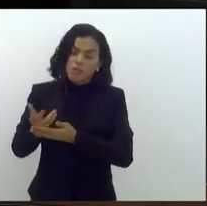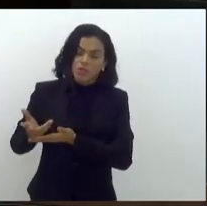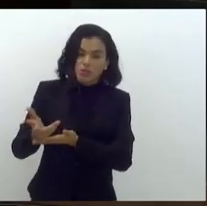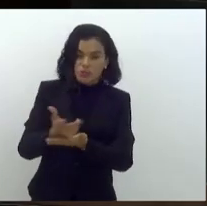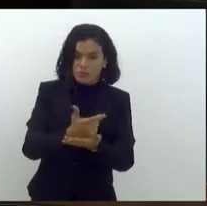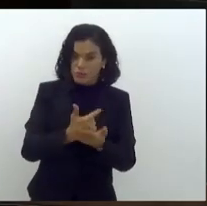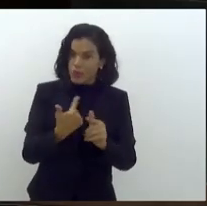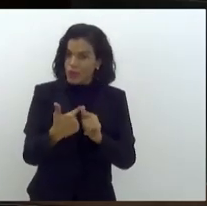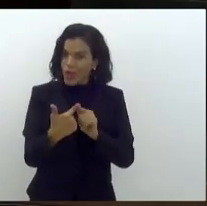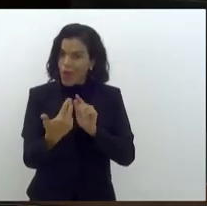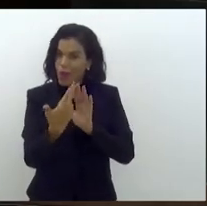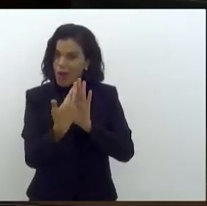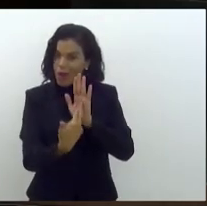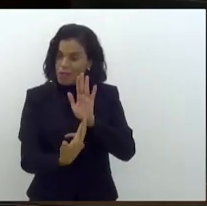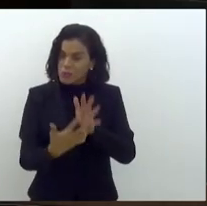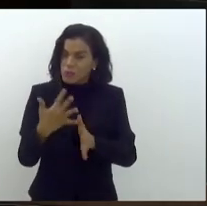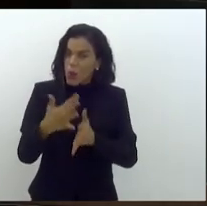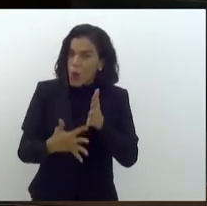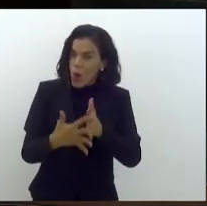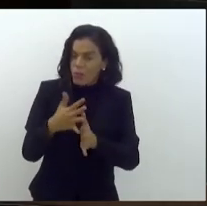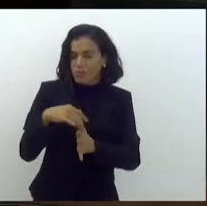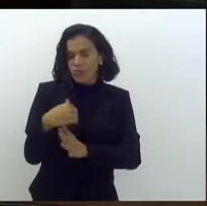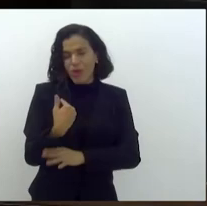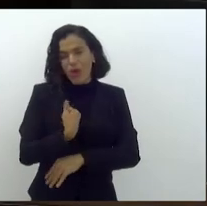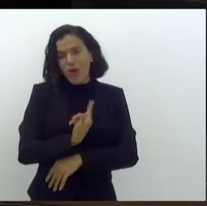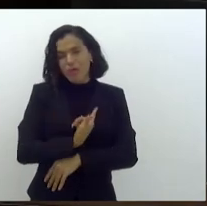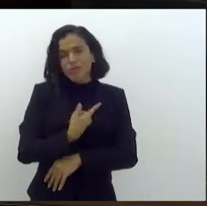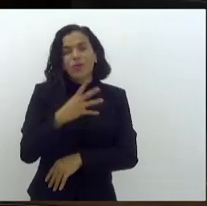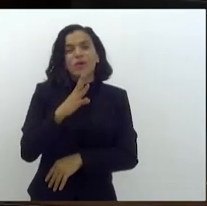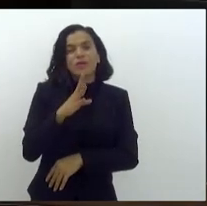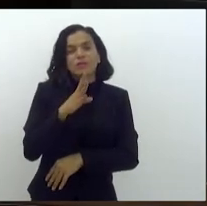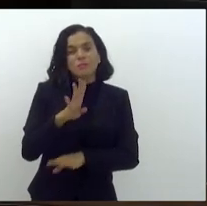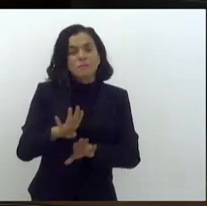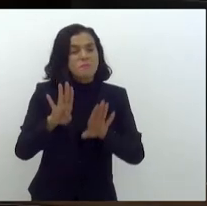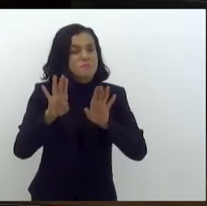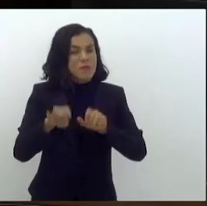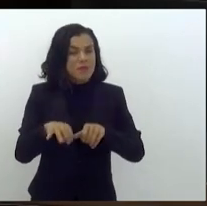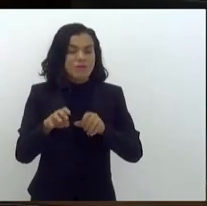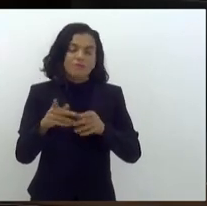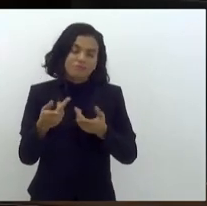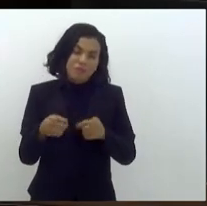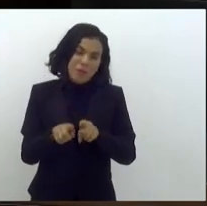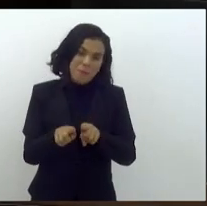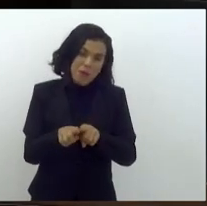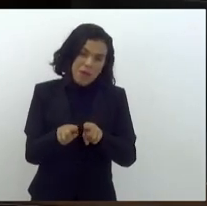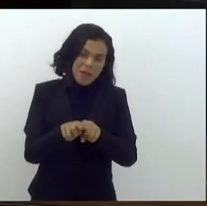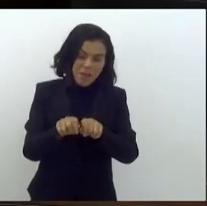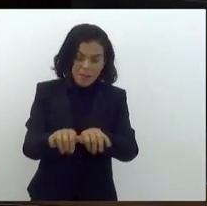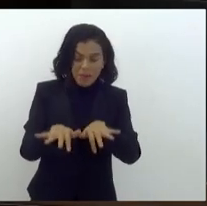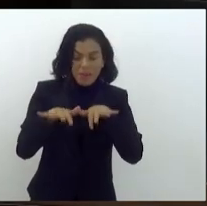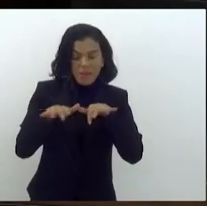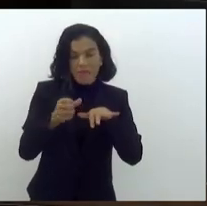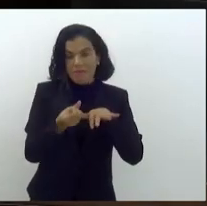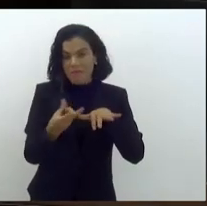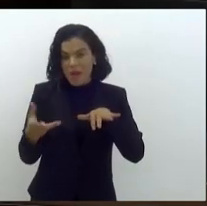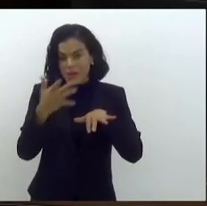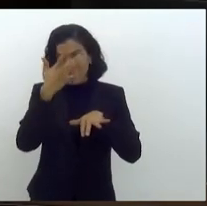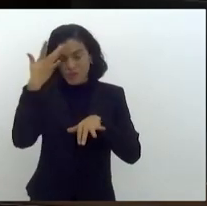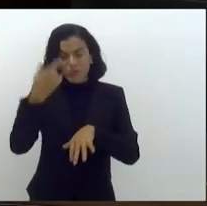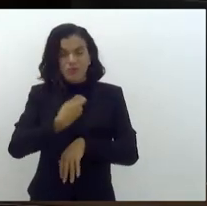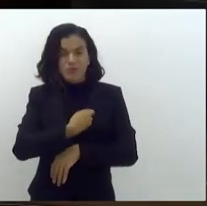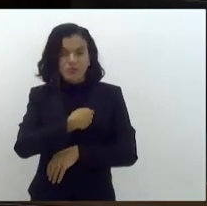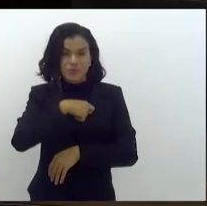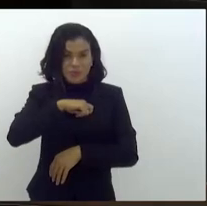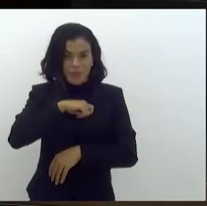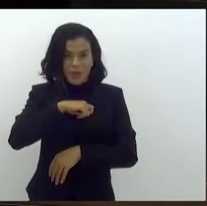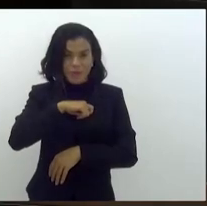complexo nós conhecemos bem e aqui Imagino que na nossa plateia tem vários auditores fiscais da receita